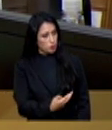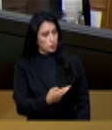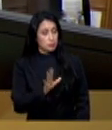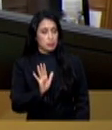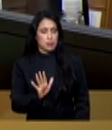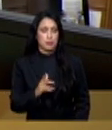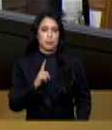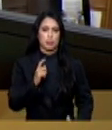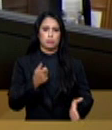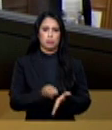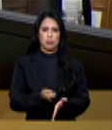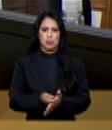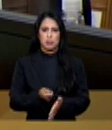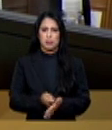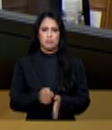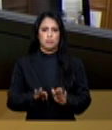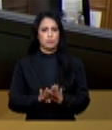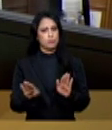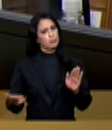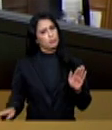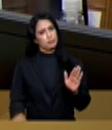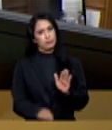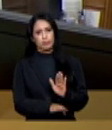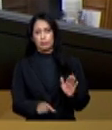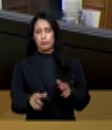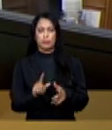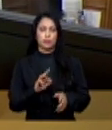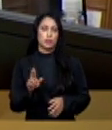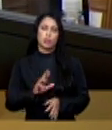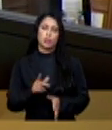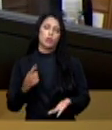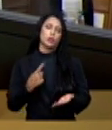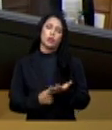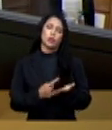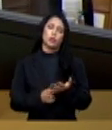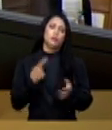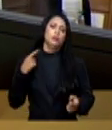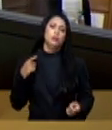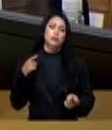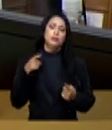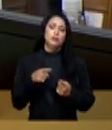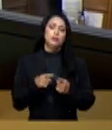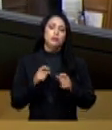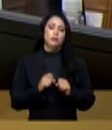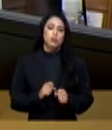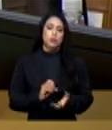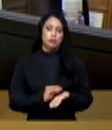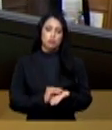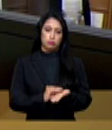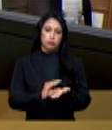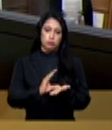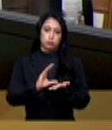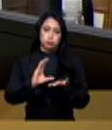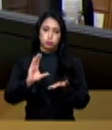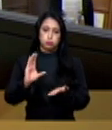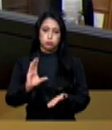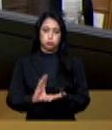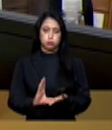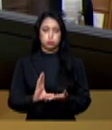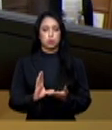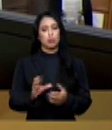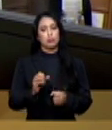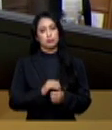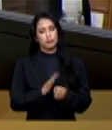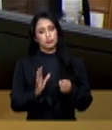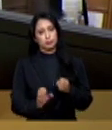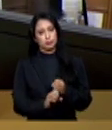excessivas desproporcionais e deixam de cumprir o objetivo de aumentar investimentos na prestação do